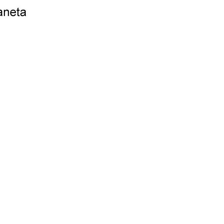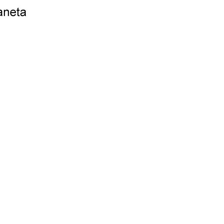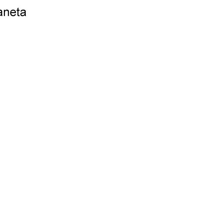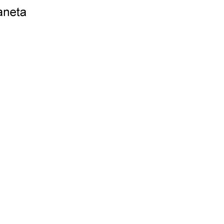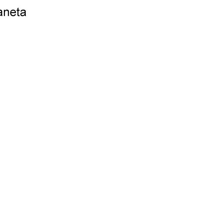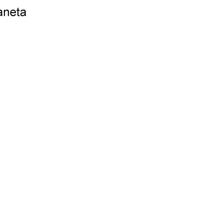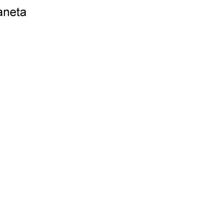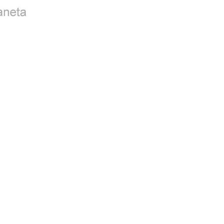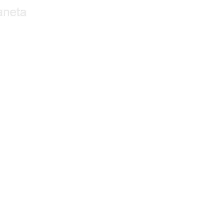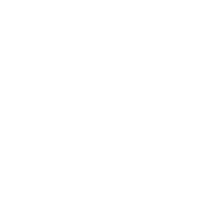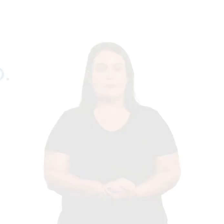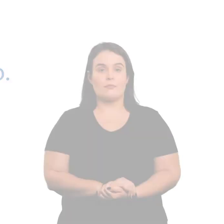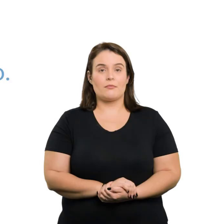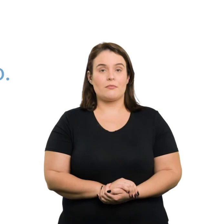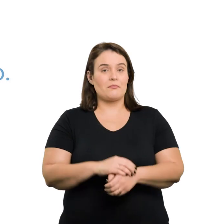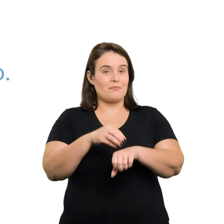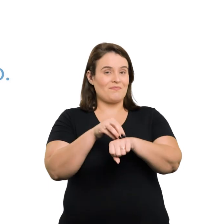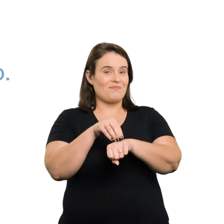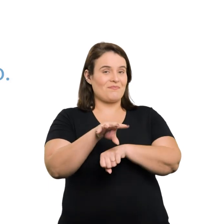da porta.